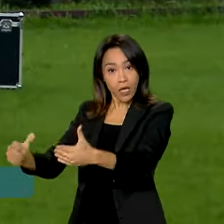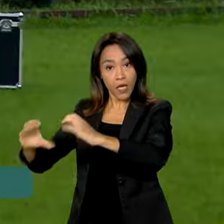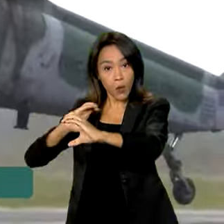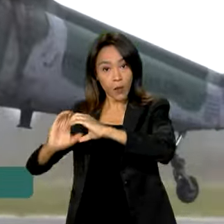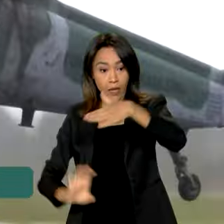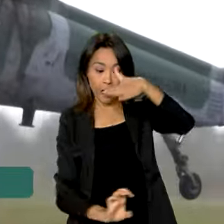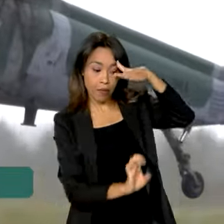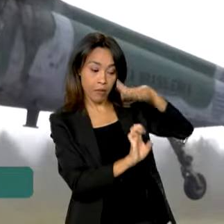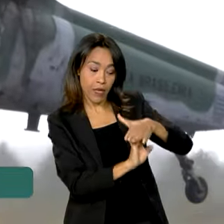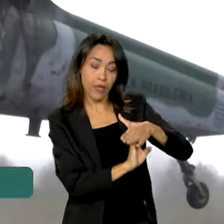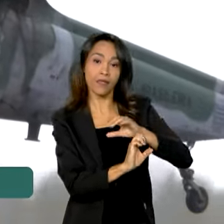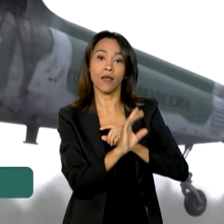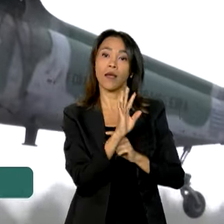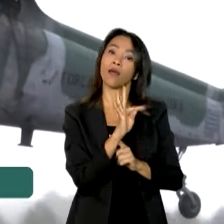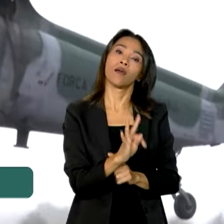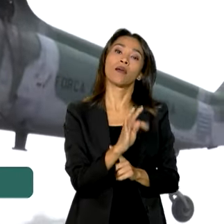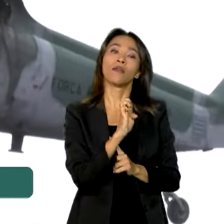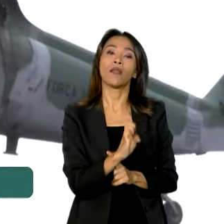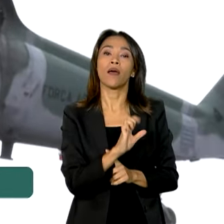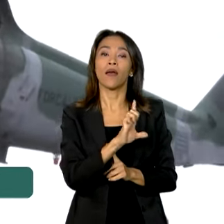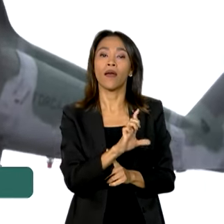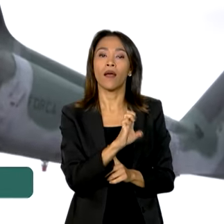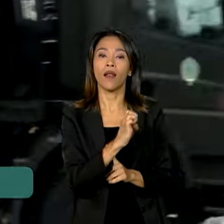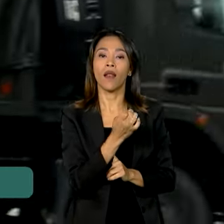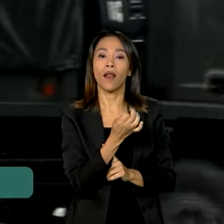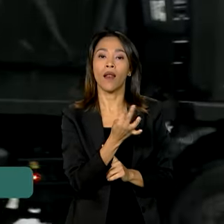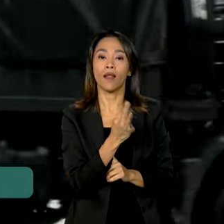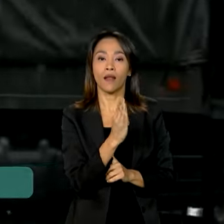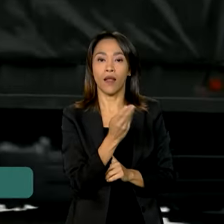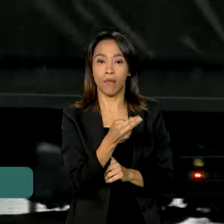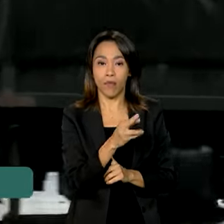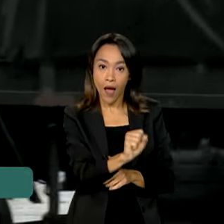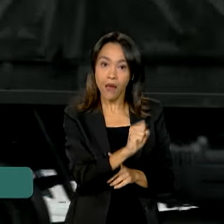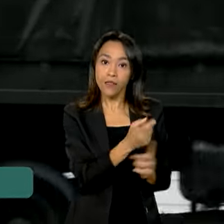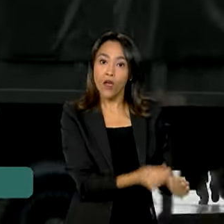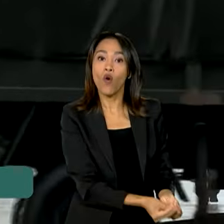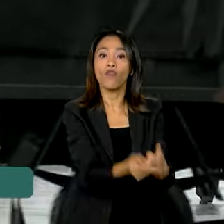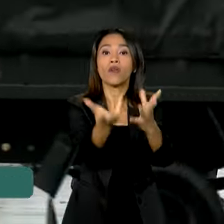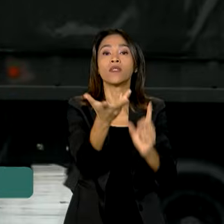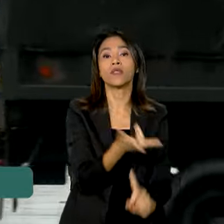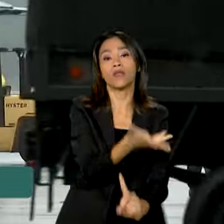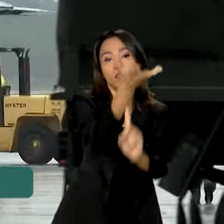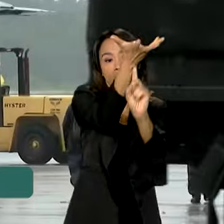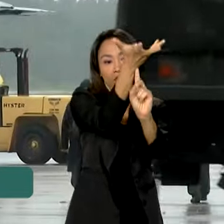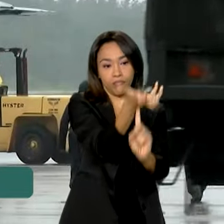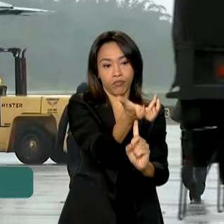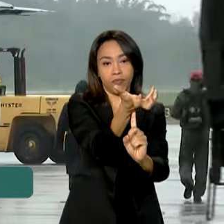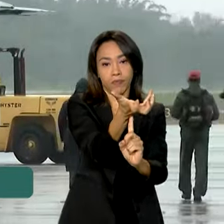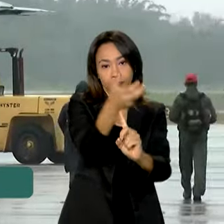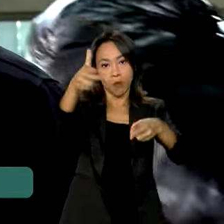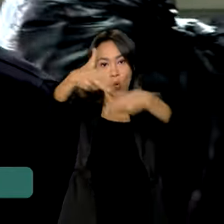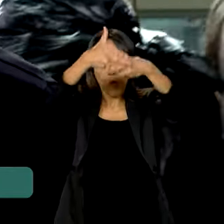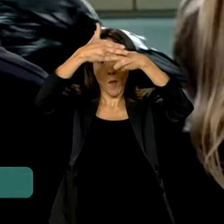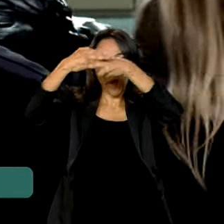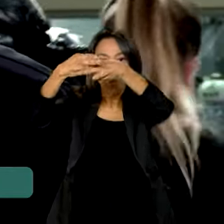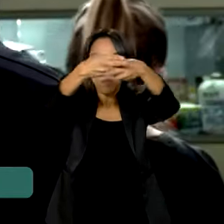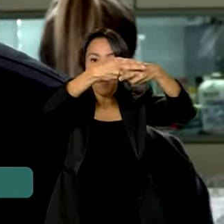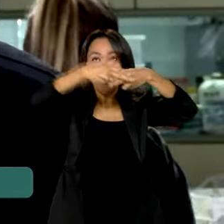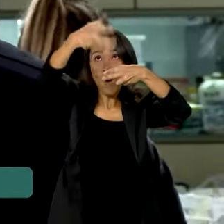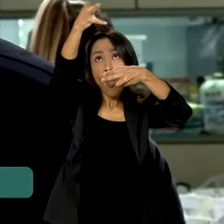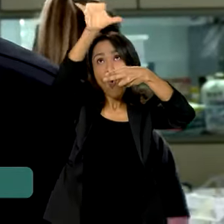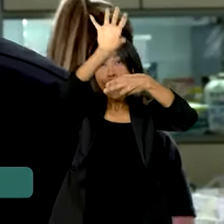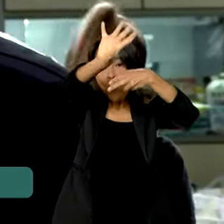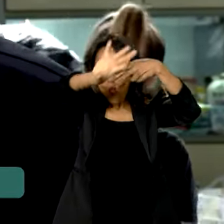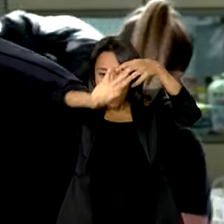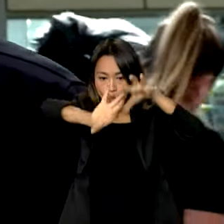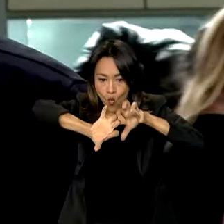Telebrás fornecesse antenas emergenciais de conexão banda larga via satélite. No início, né,